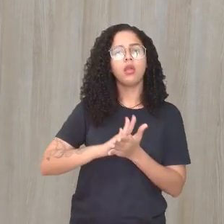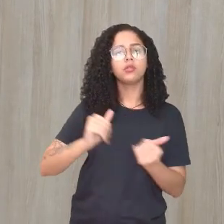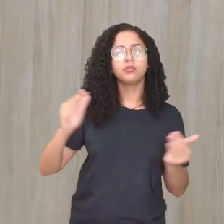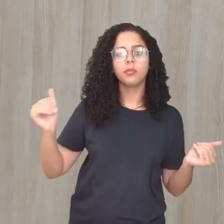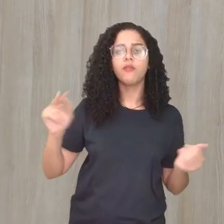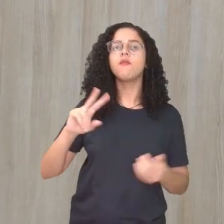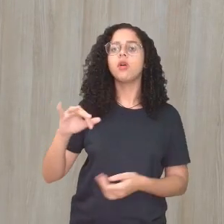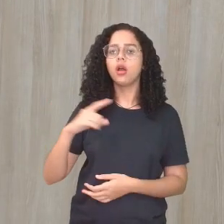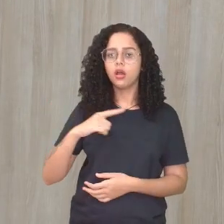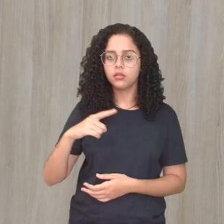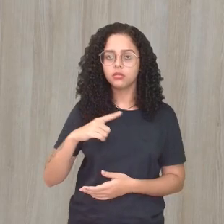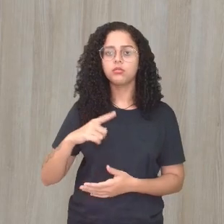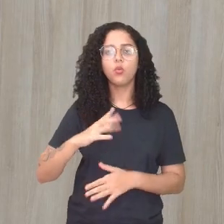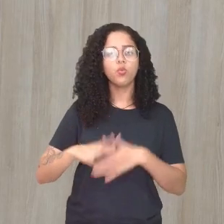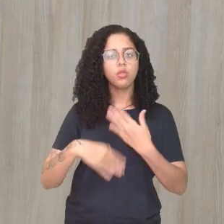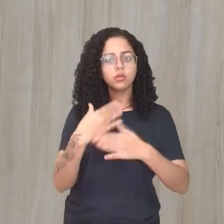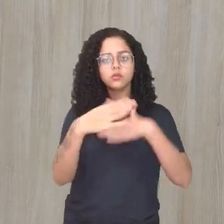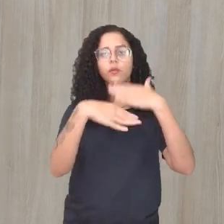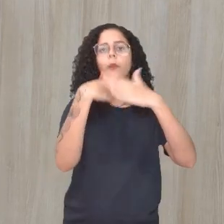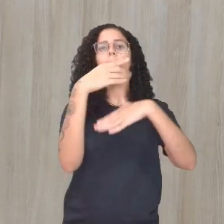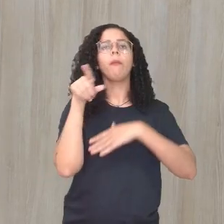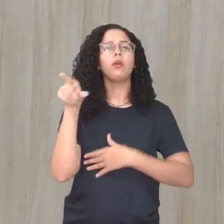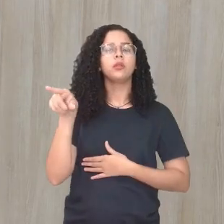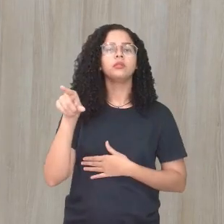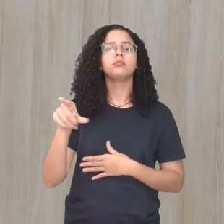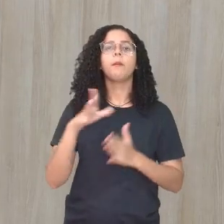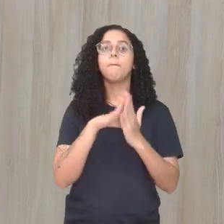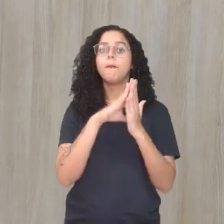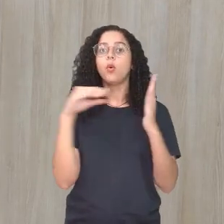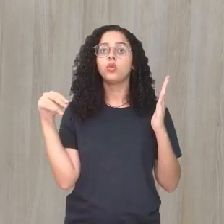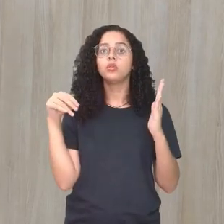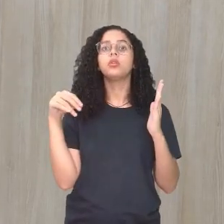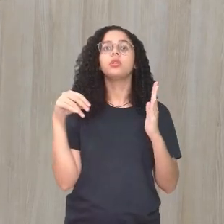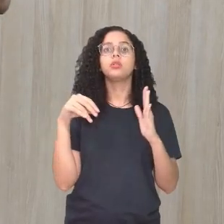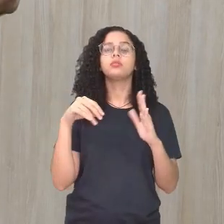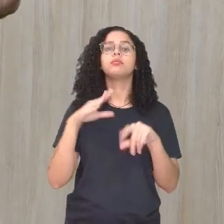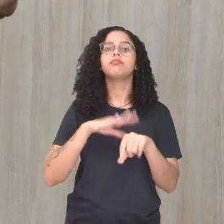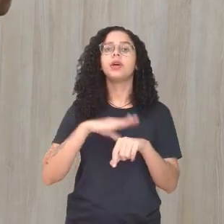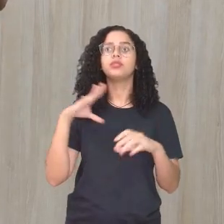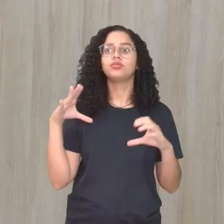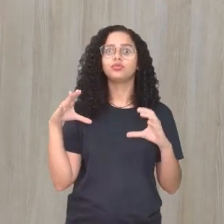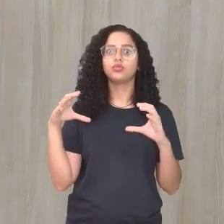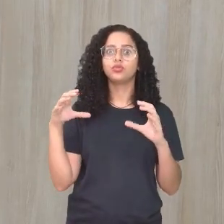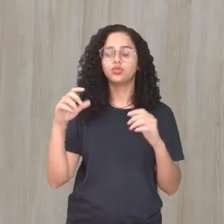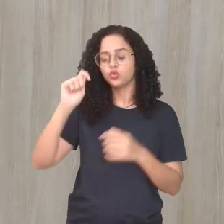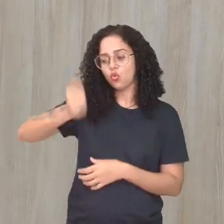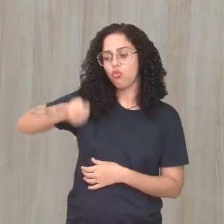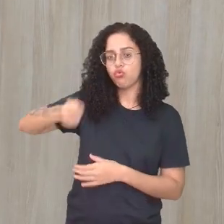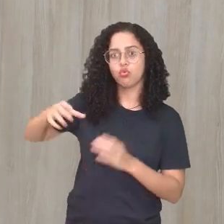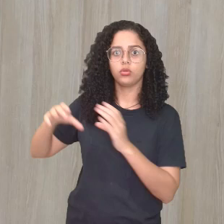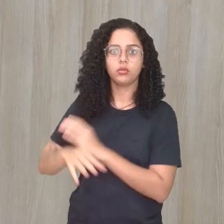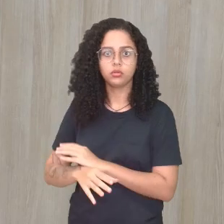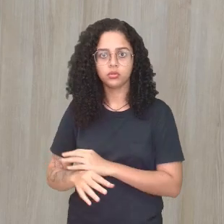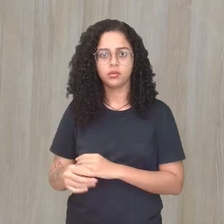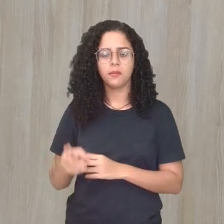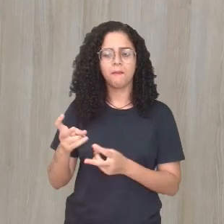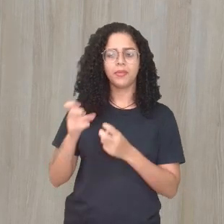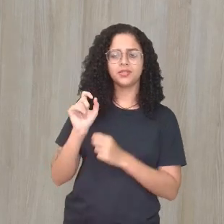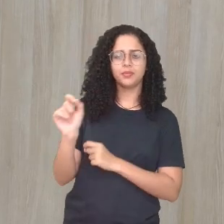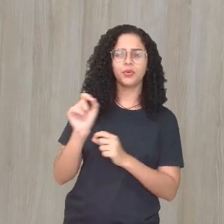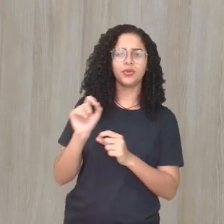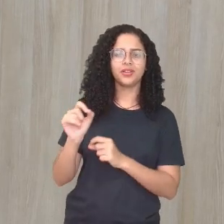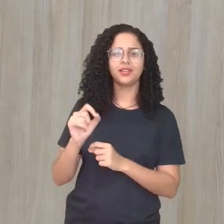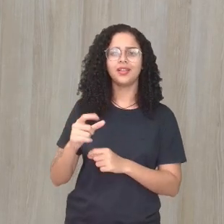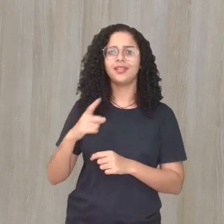gente vai ter aí o desenvolvimento, né, desses modelos, né, mais totalitários, a gente vai ver que vai haver